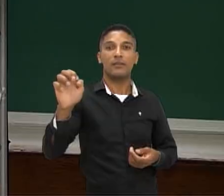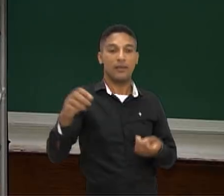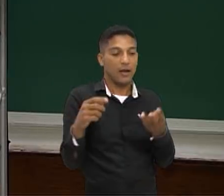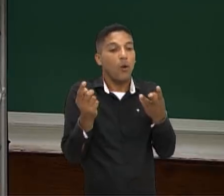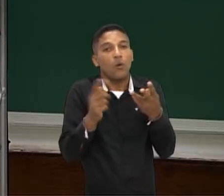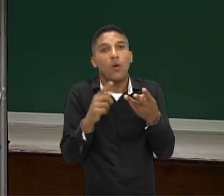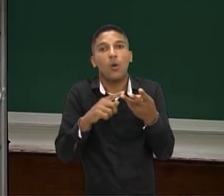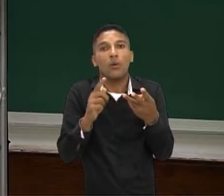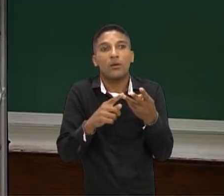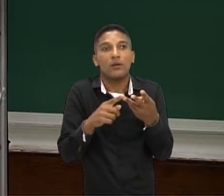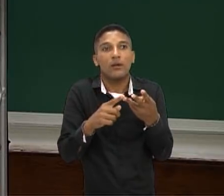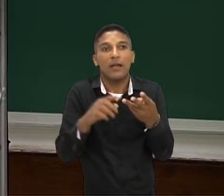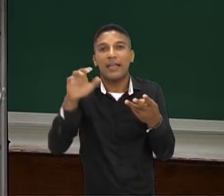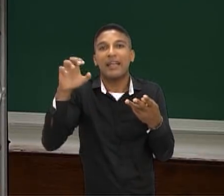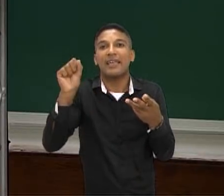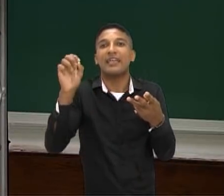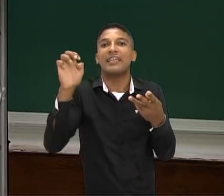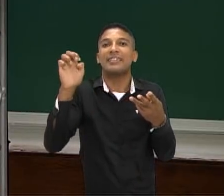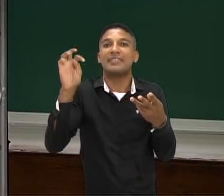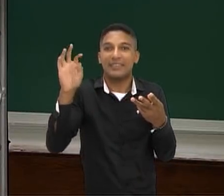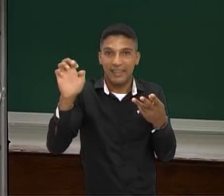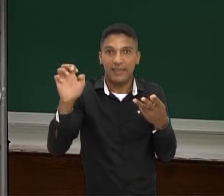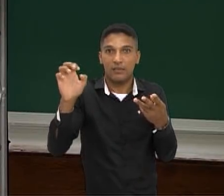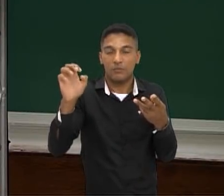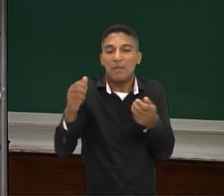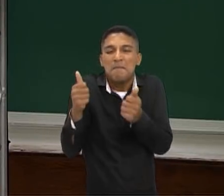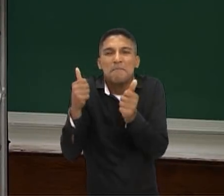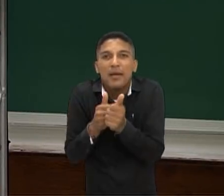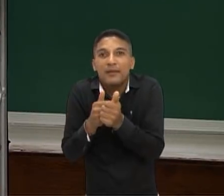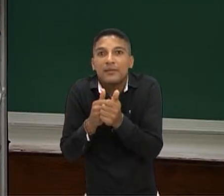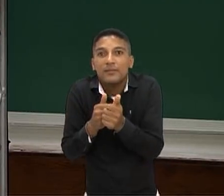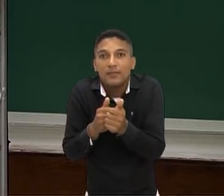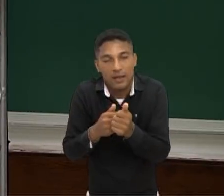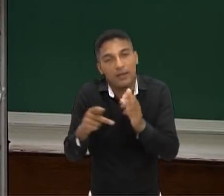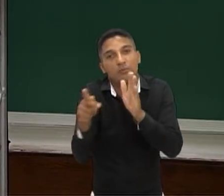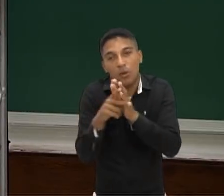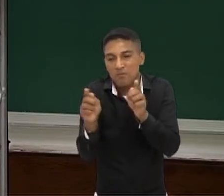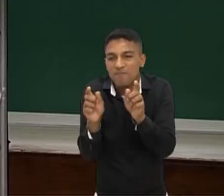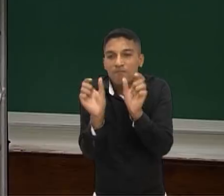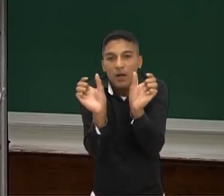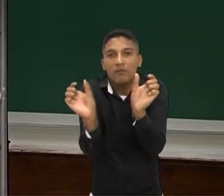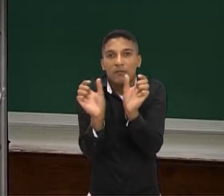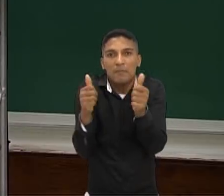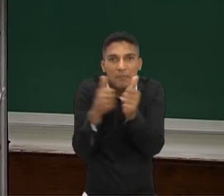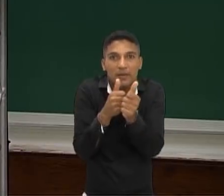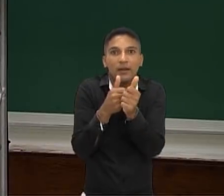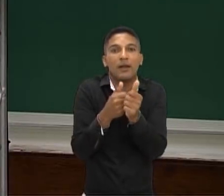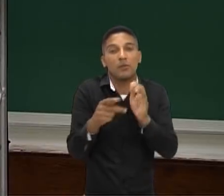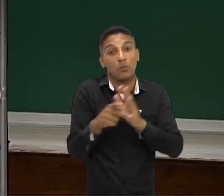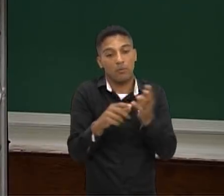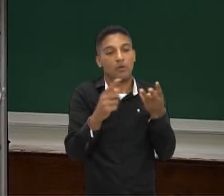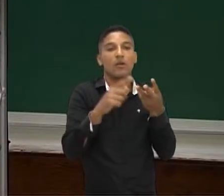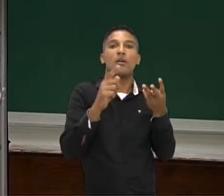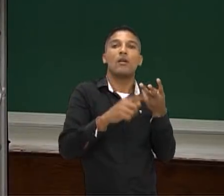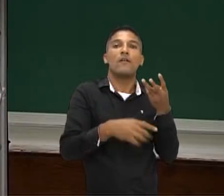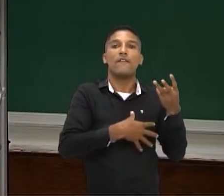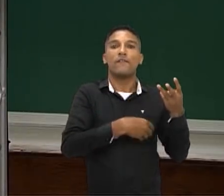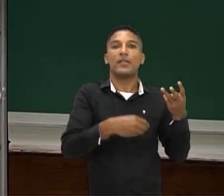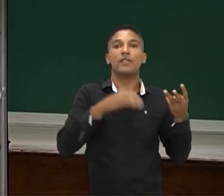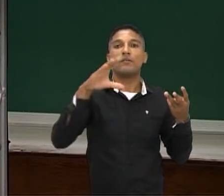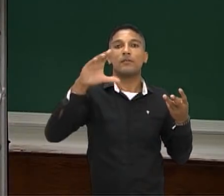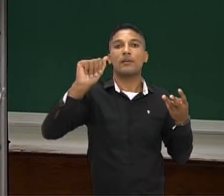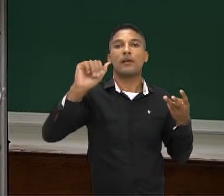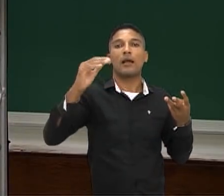né, este, caçula, está mais próximo, então se refere ao caçula. Esse se refere a algo que não está